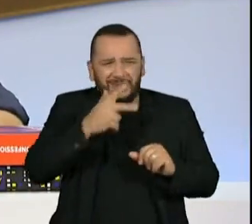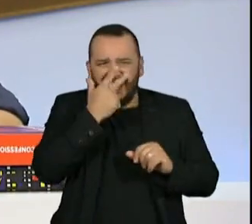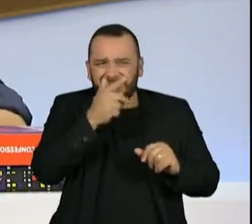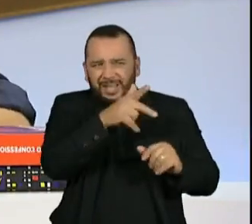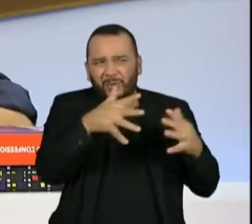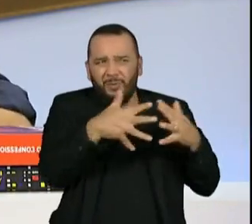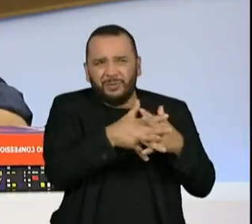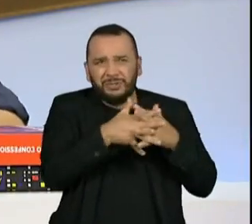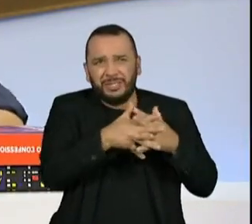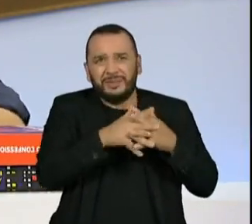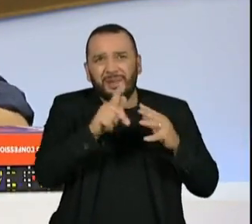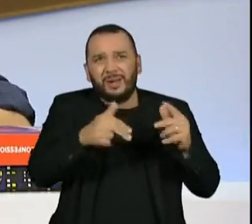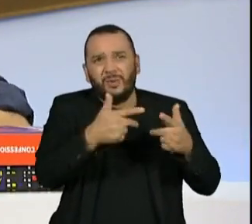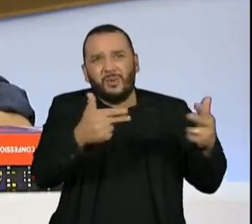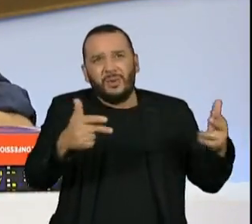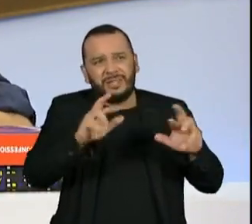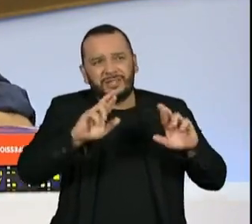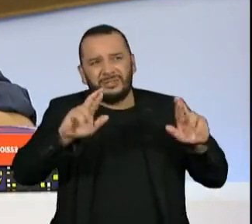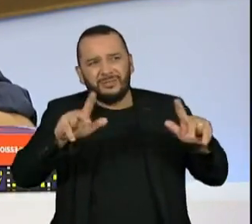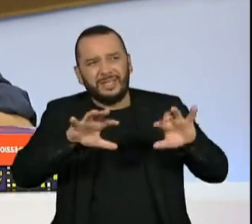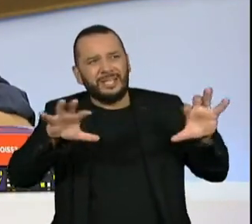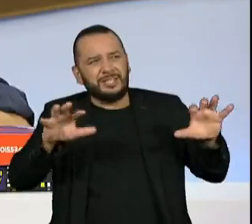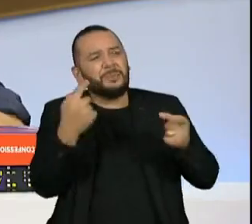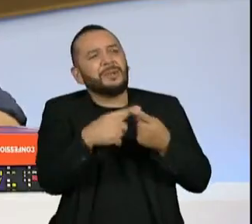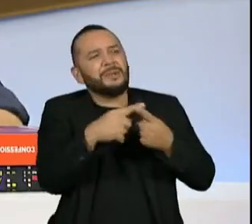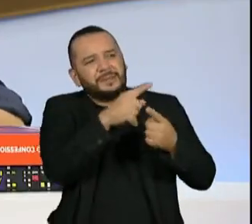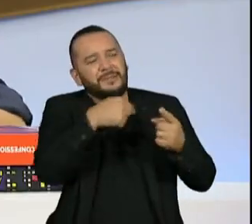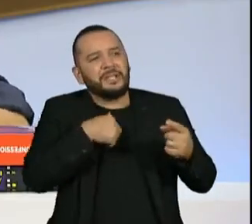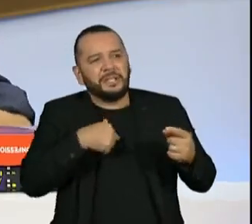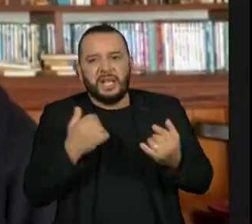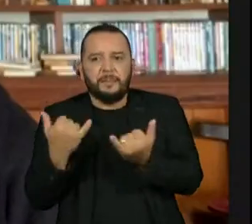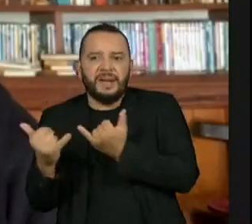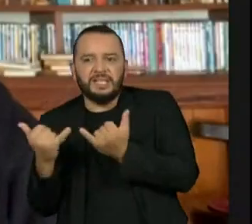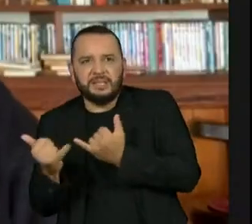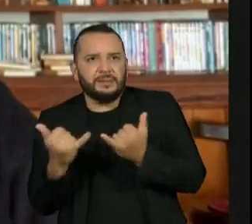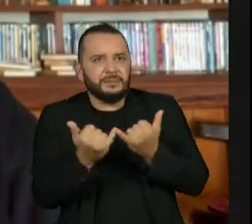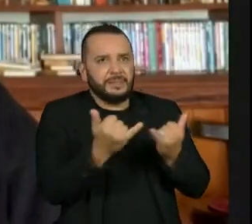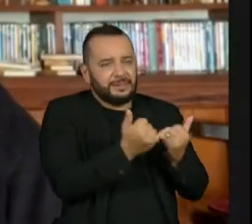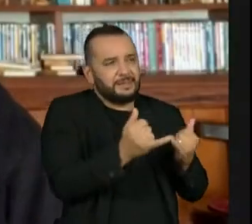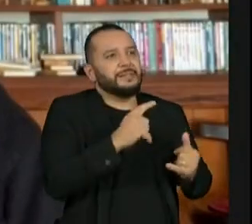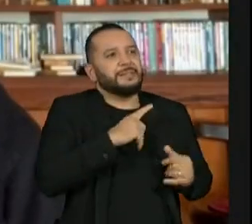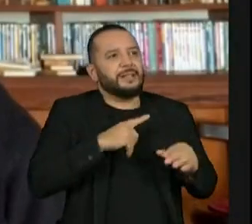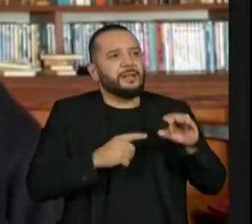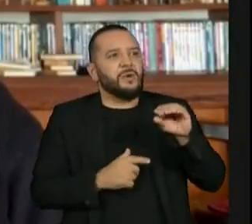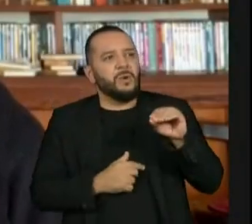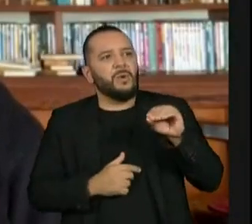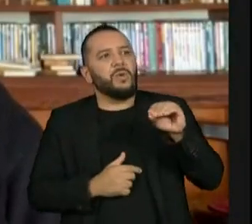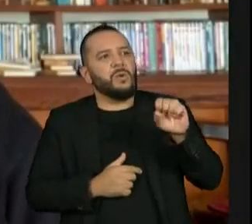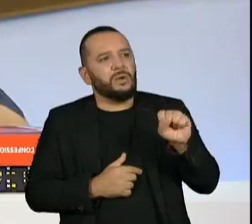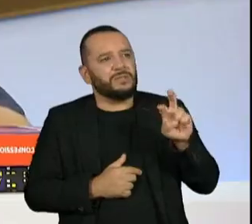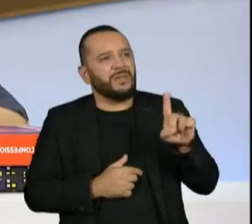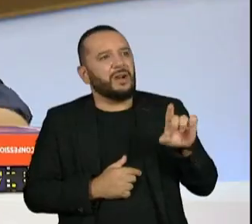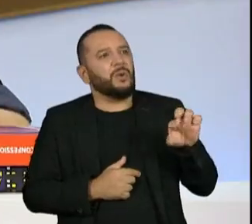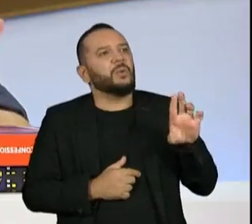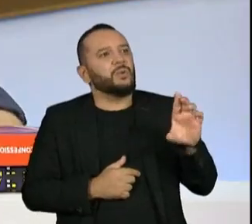são coisas muito diferentes, né? O que tem uma coisa a ver com a outra? Que a relação do Oswaldo com